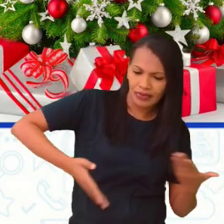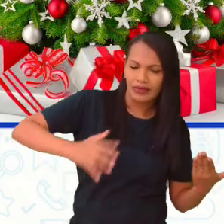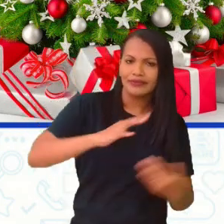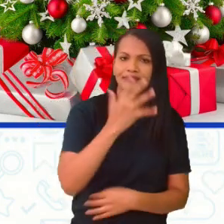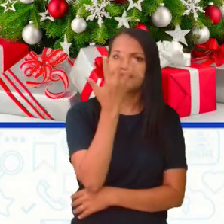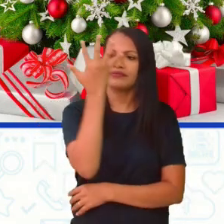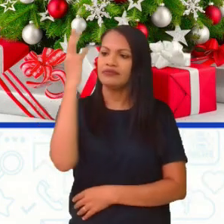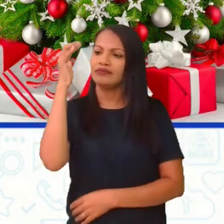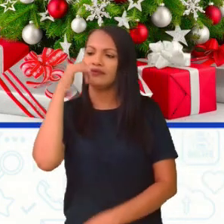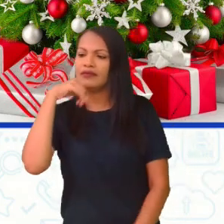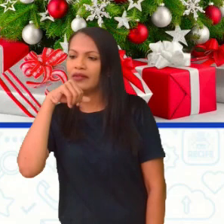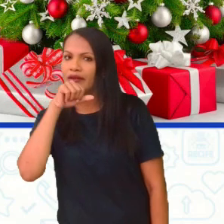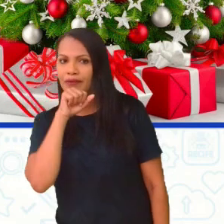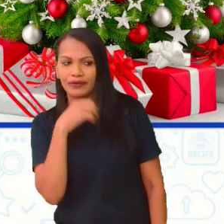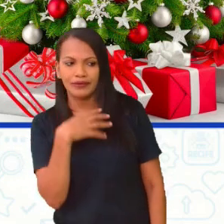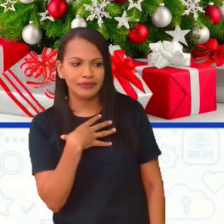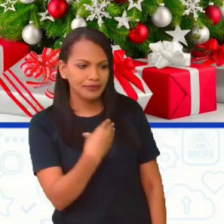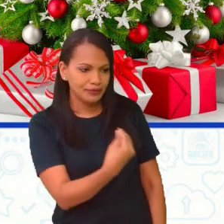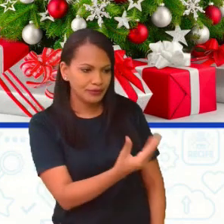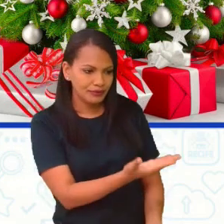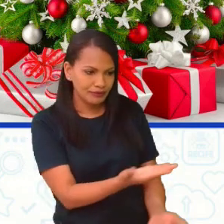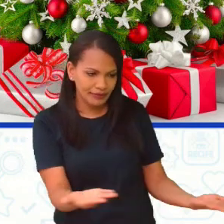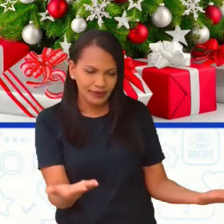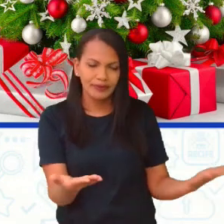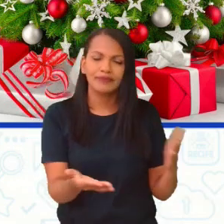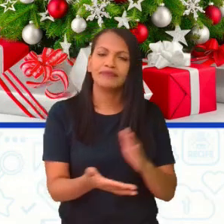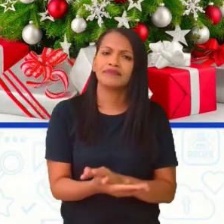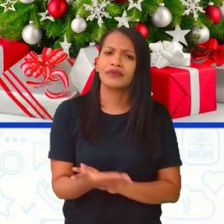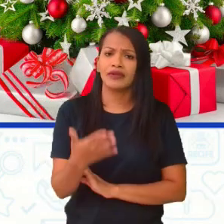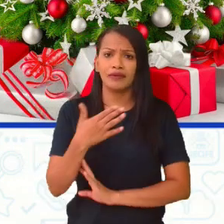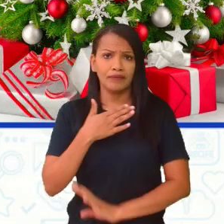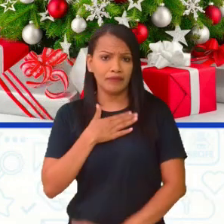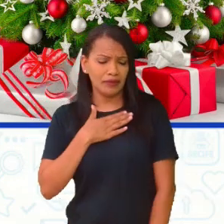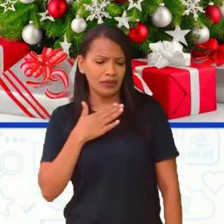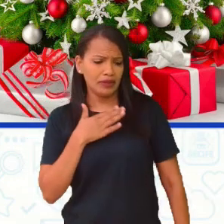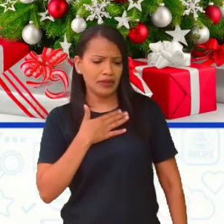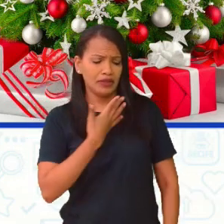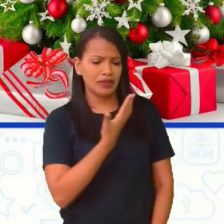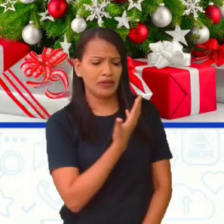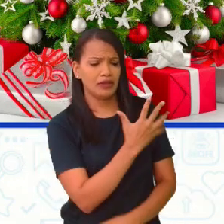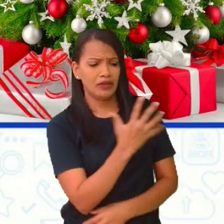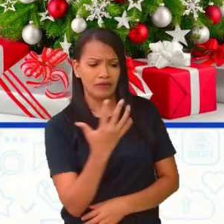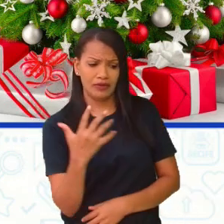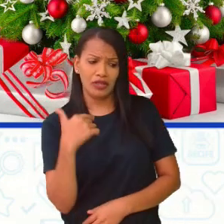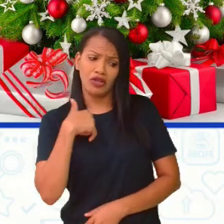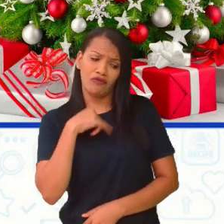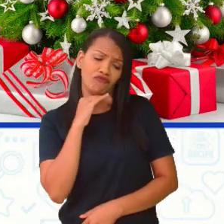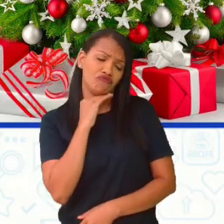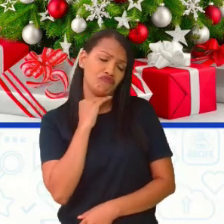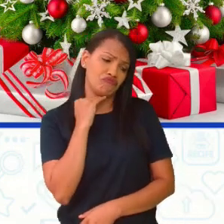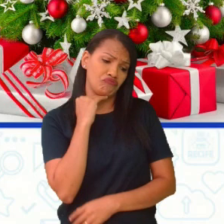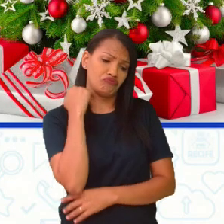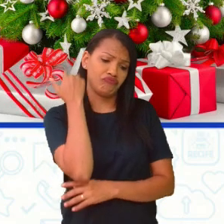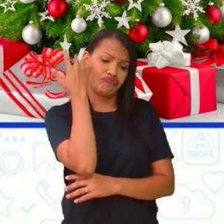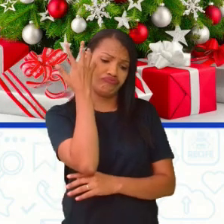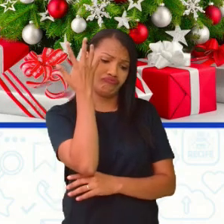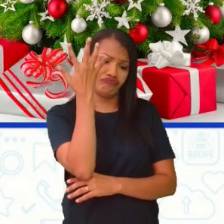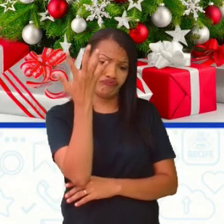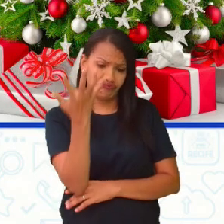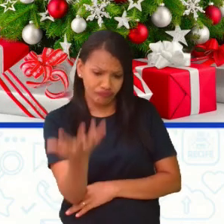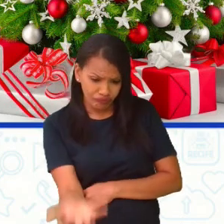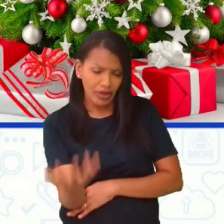mãe e essas filhas, tá? Minhas filhas, logo eu não estarei aqui, por isso quero que vocês